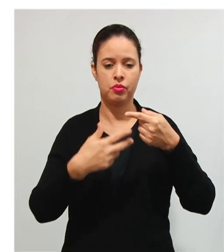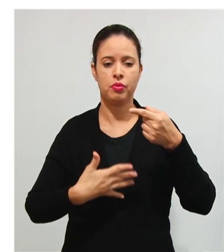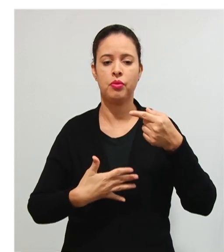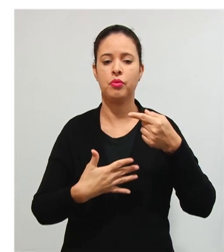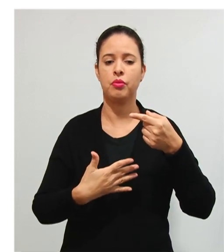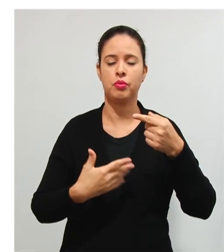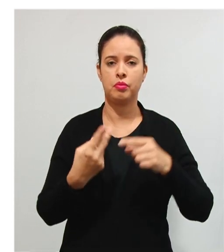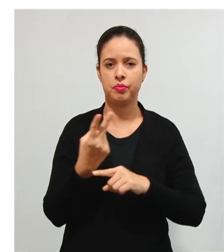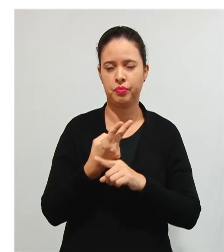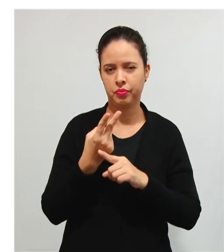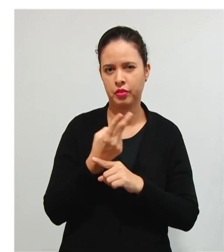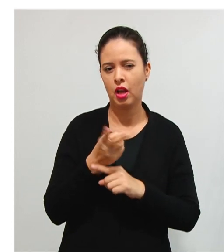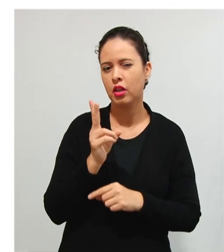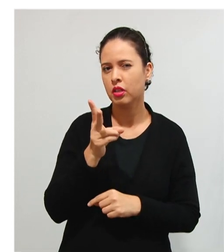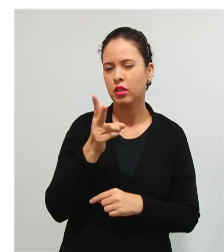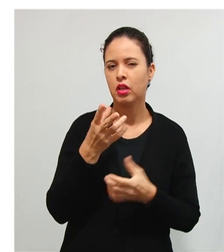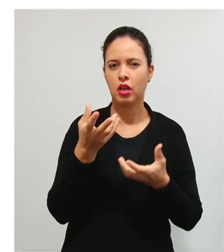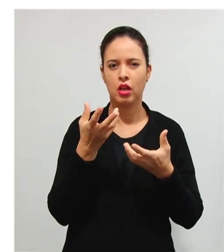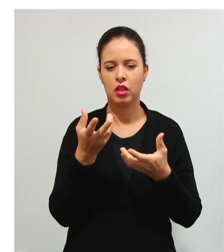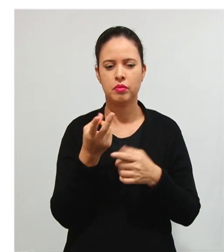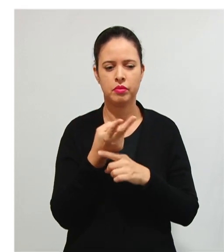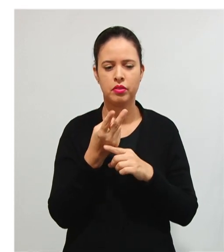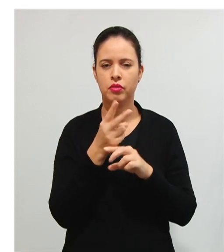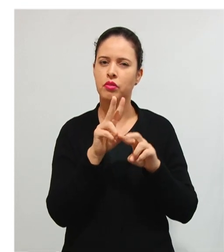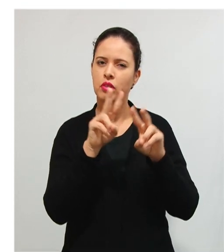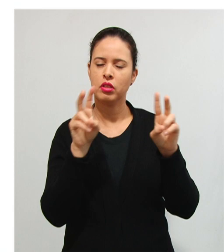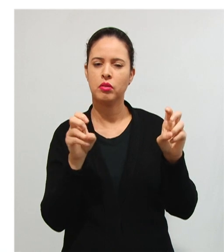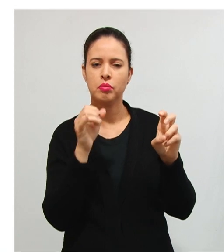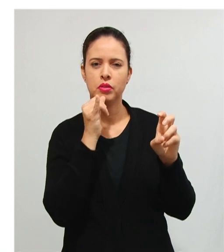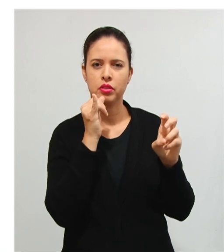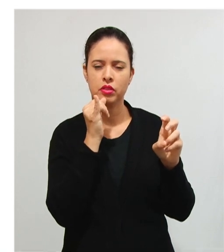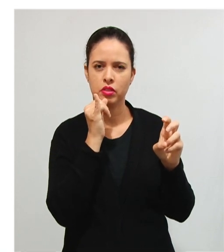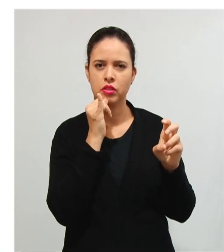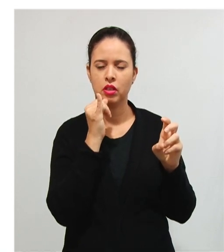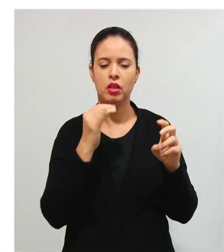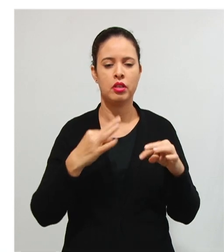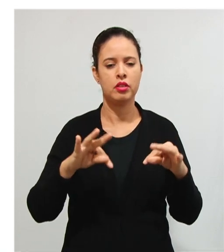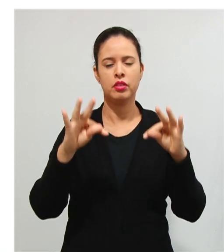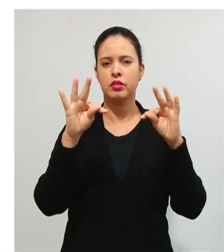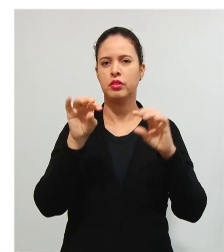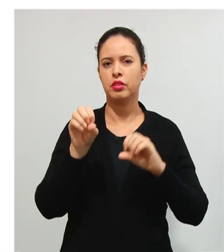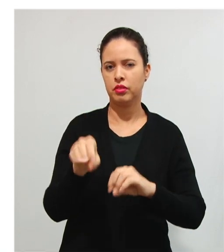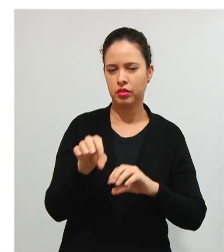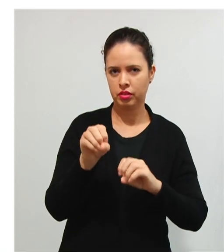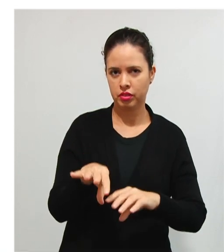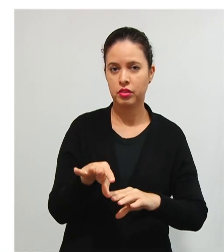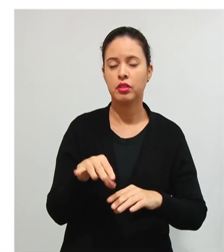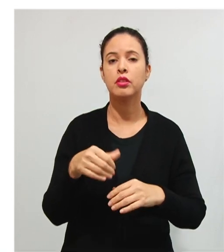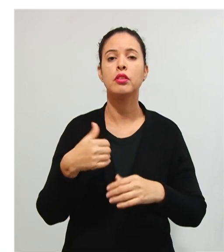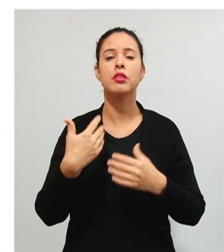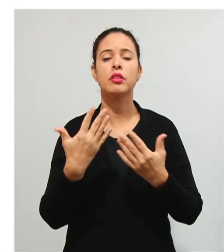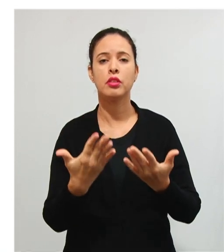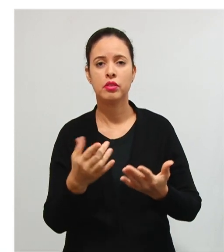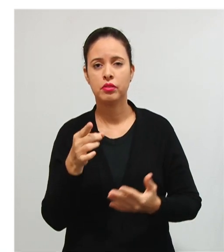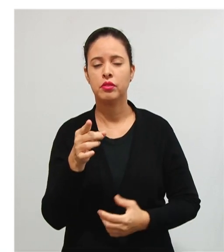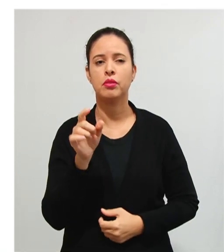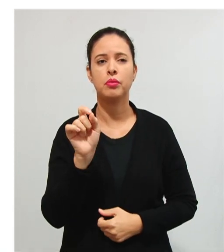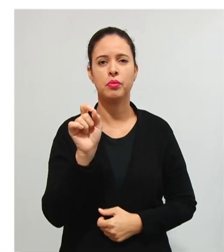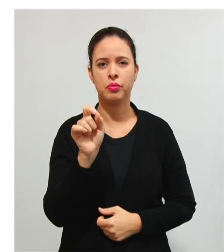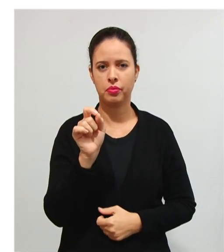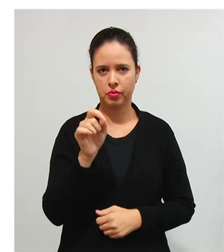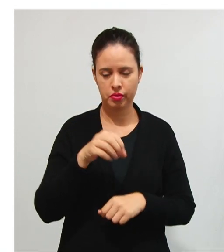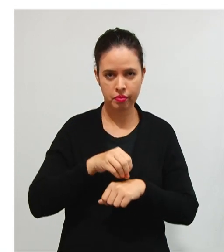busca, sempre que você quer buscar um tema, por exemplo, tecnologias educacionais, provavelmente o que